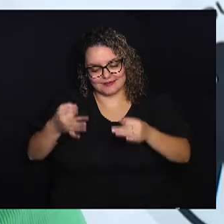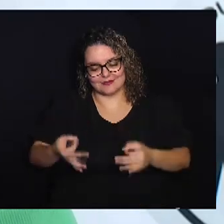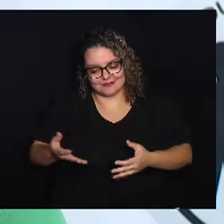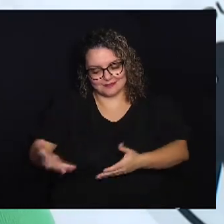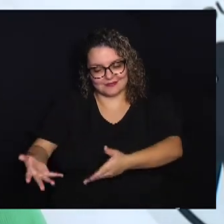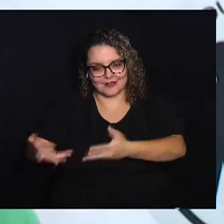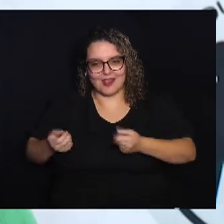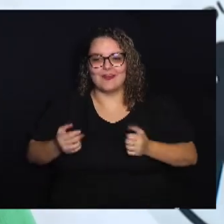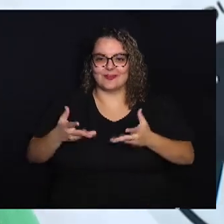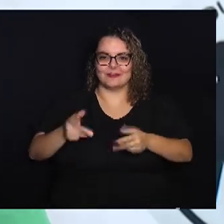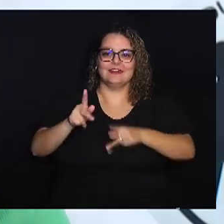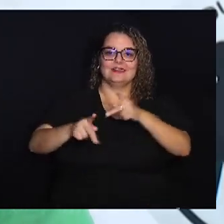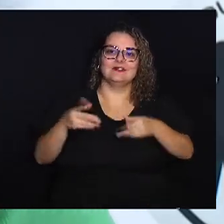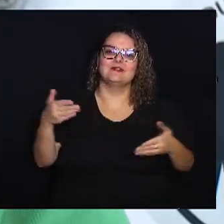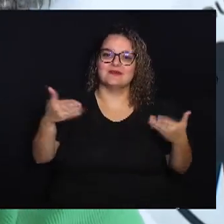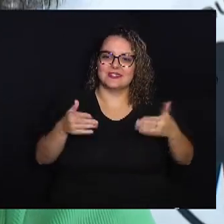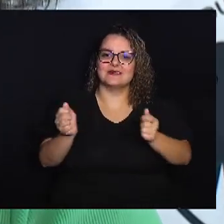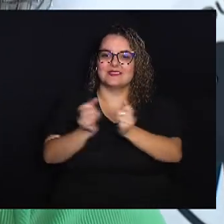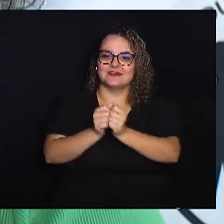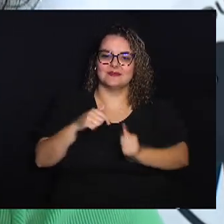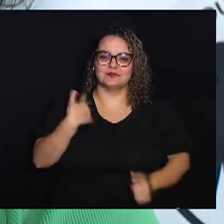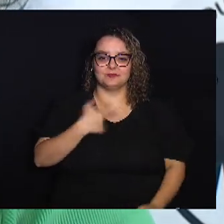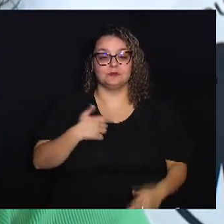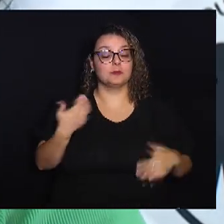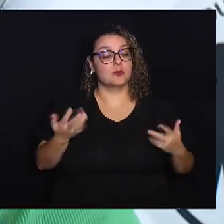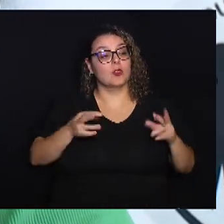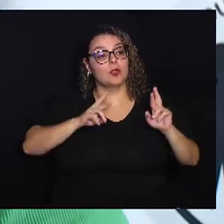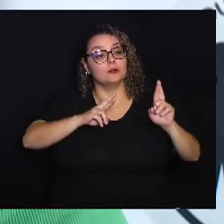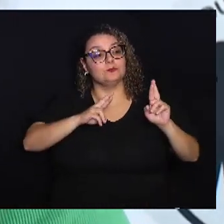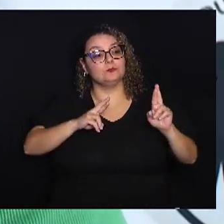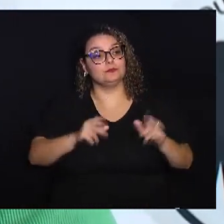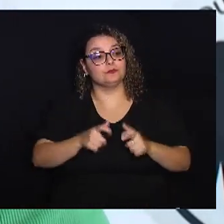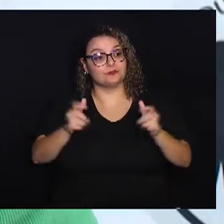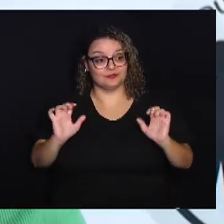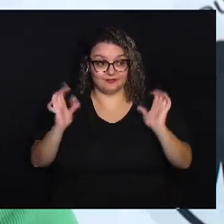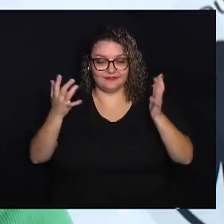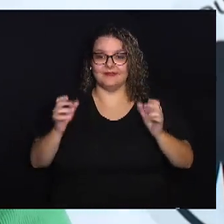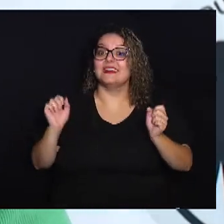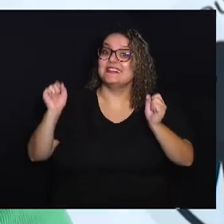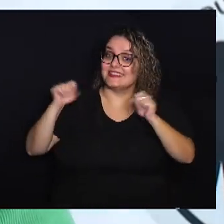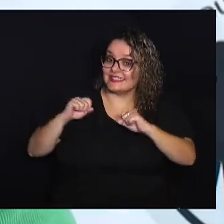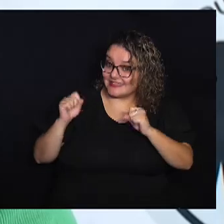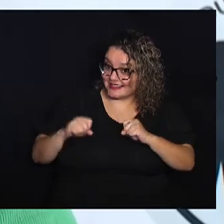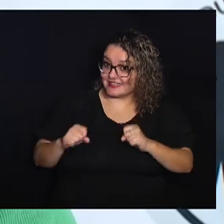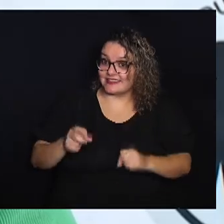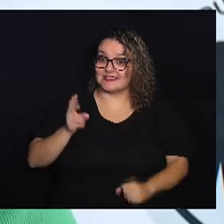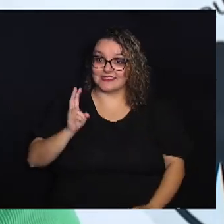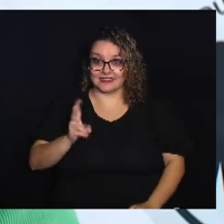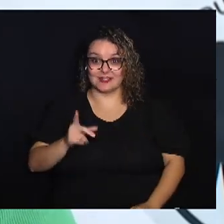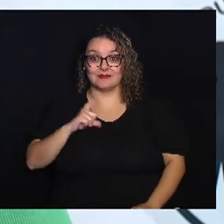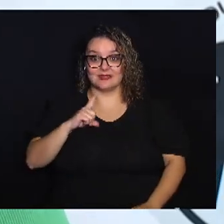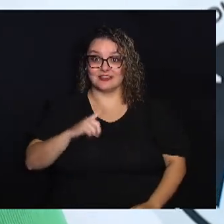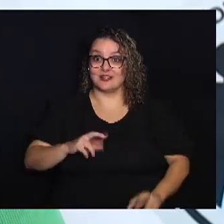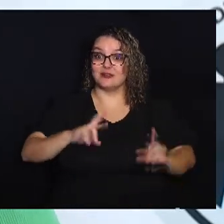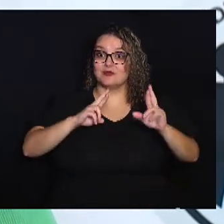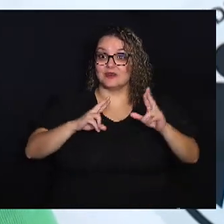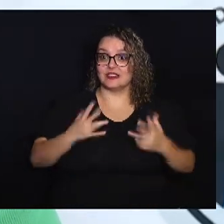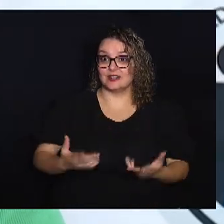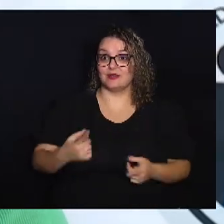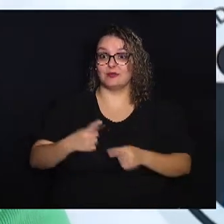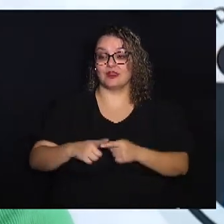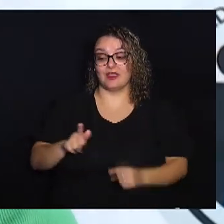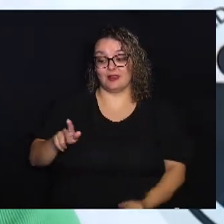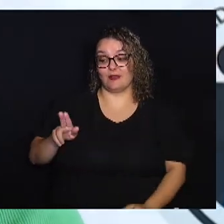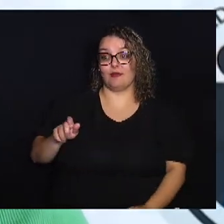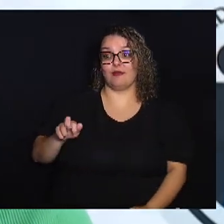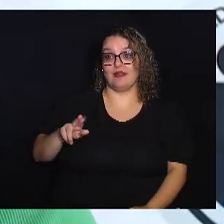todo o público aí a participar com a gente. Qual a expectativa de uma grande festa? Sim, a gente sempre tem uma expectativa, porque a Guardinha